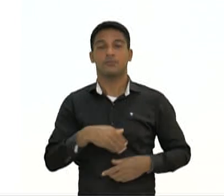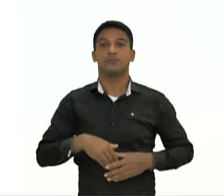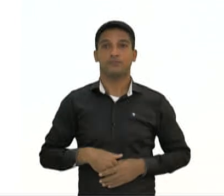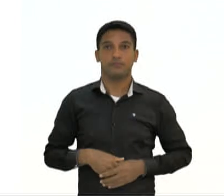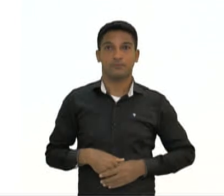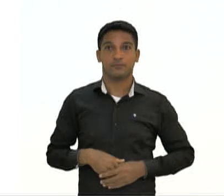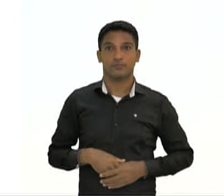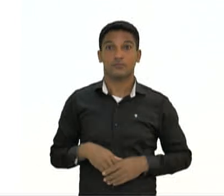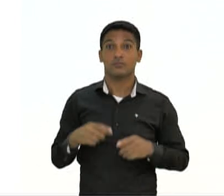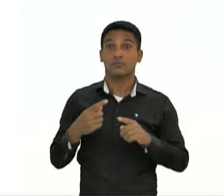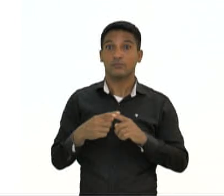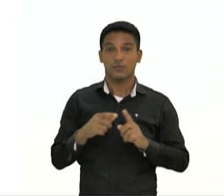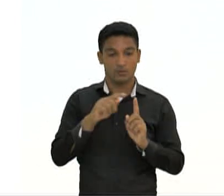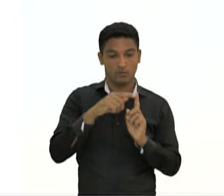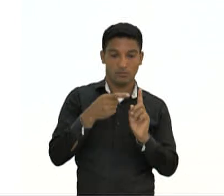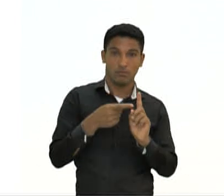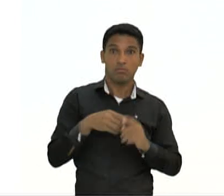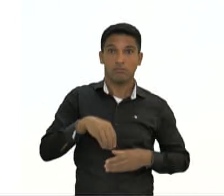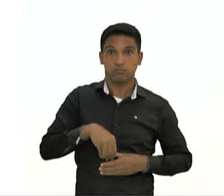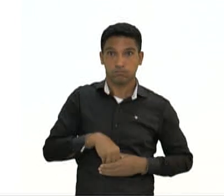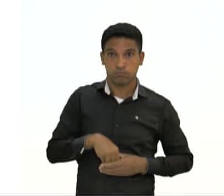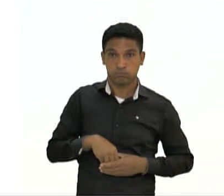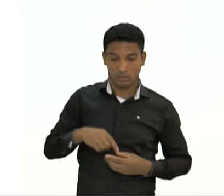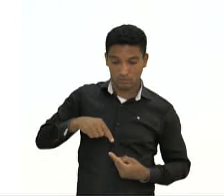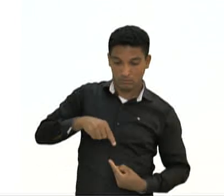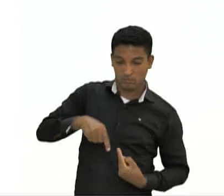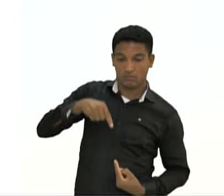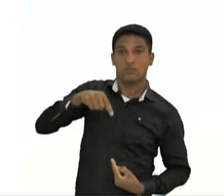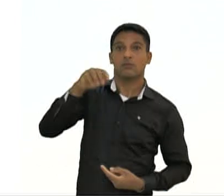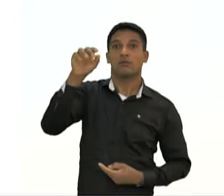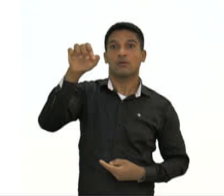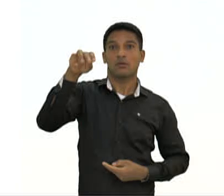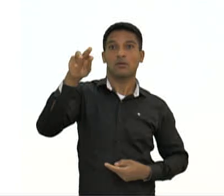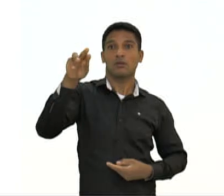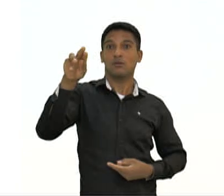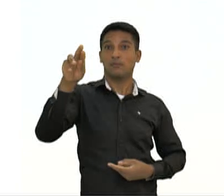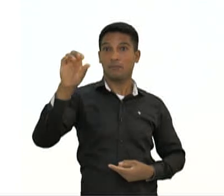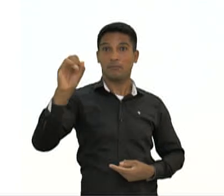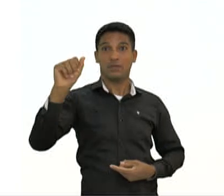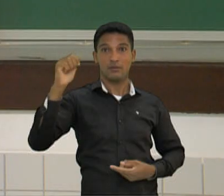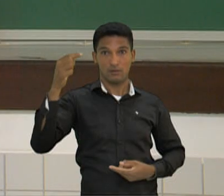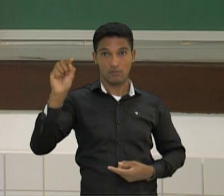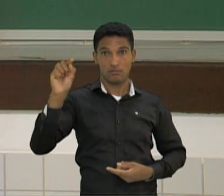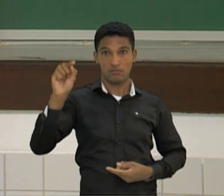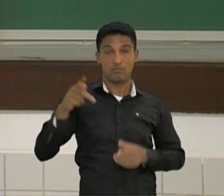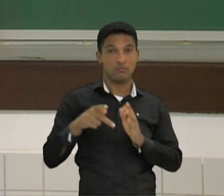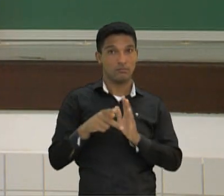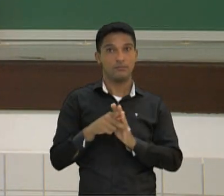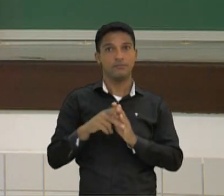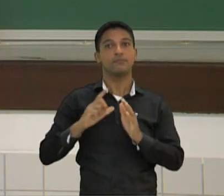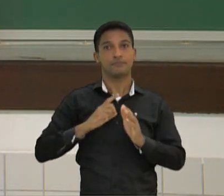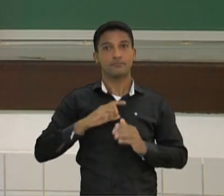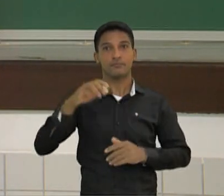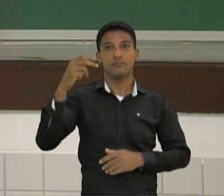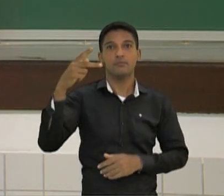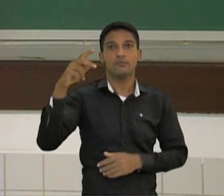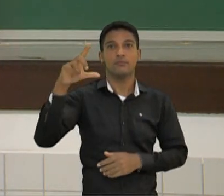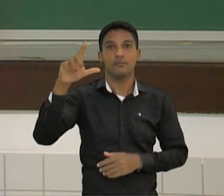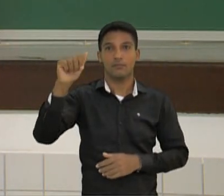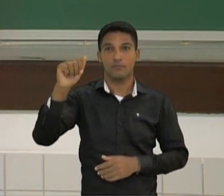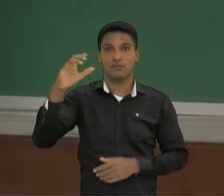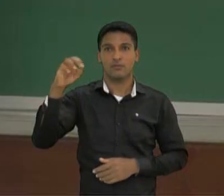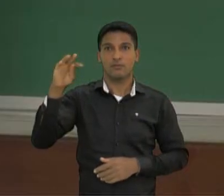materno com a presença de placenta, permitindo classificar a nossa espécie como. Se tem presença de placenta e o desenvolvimento do